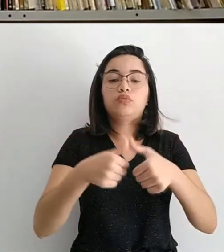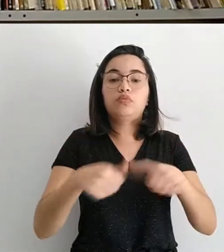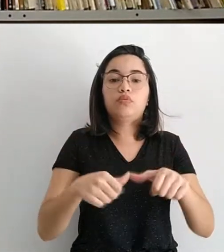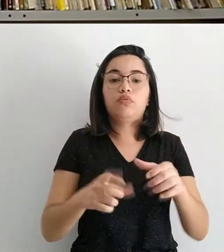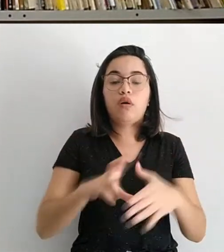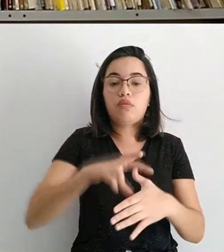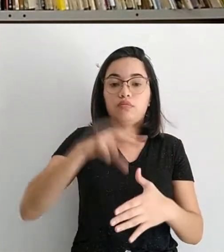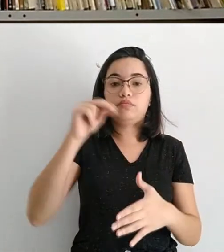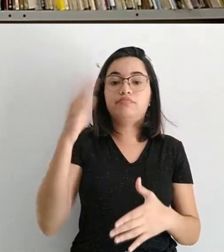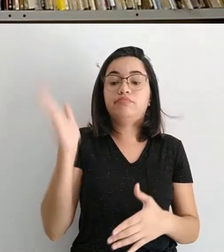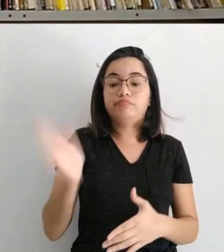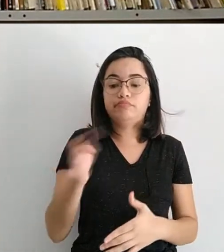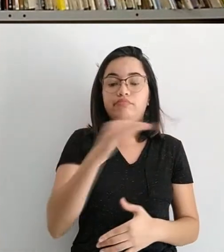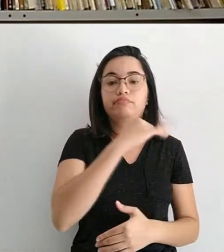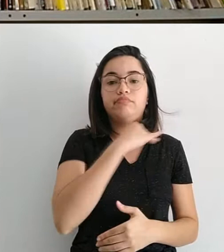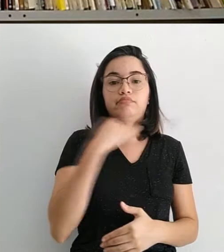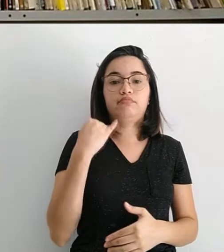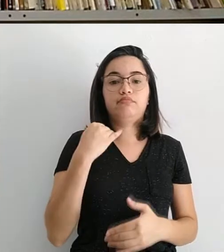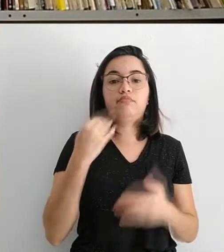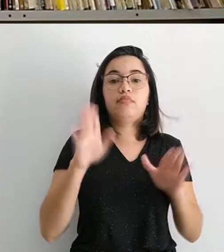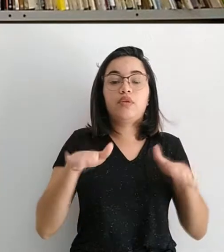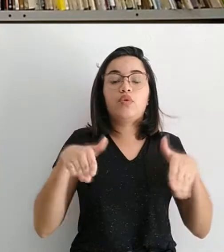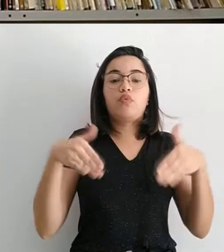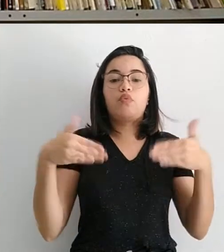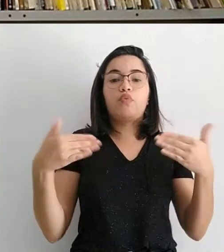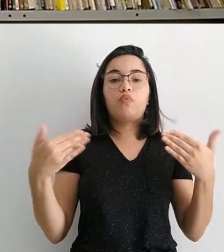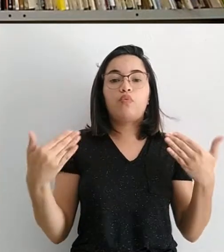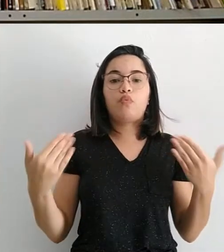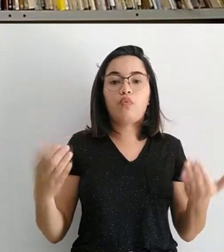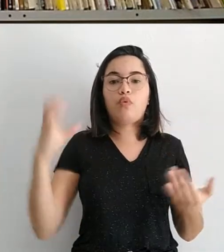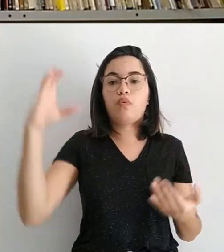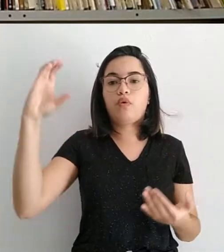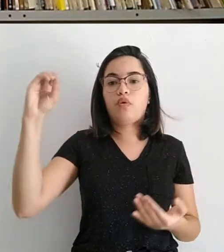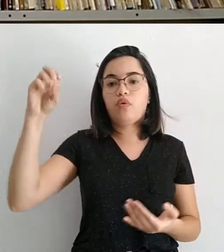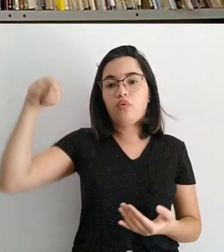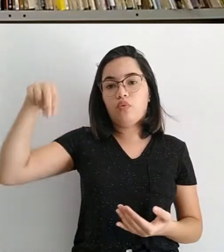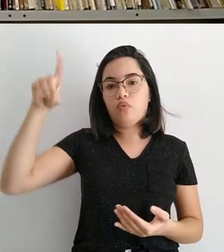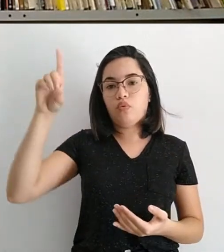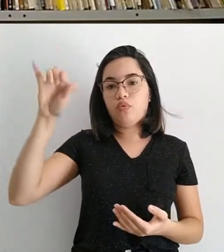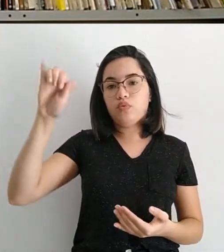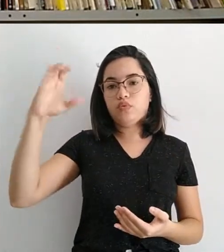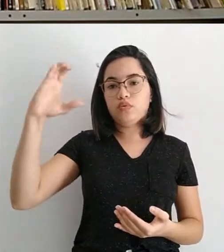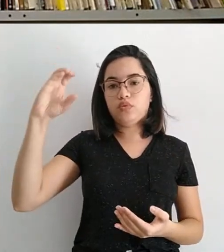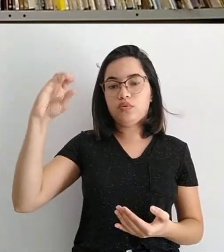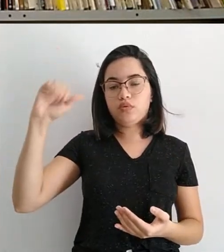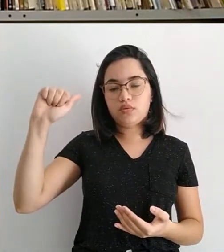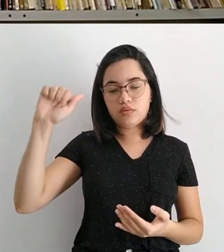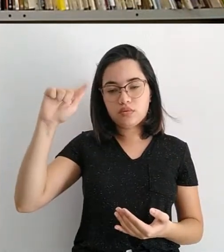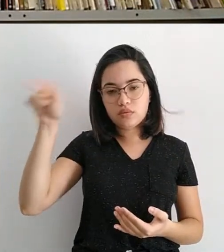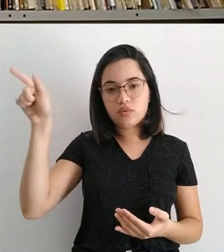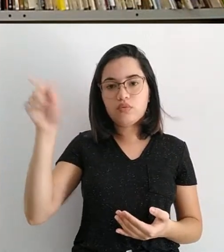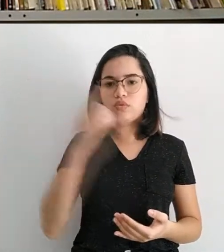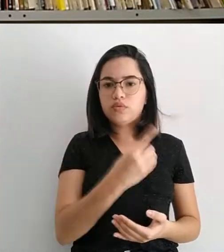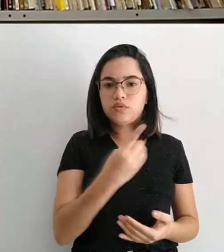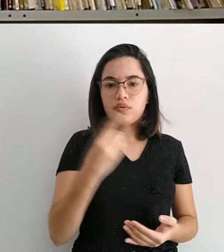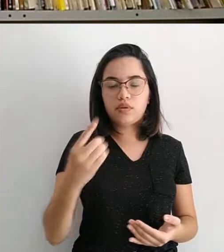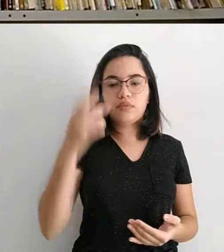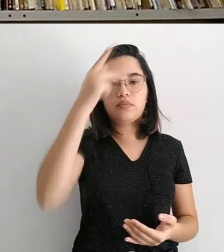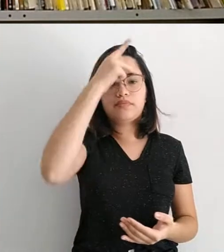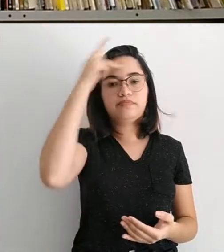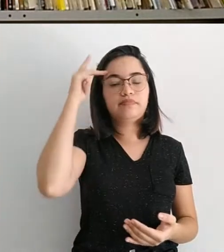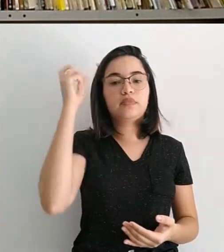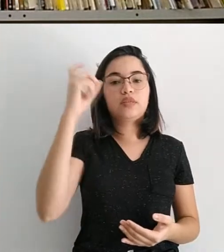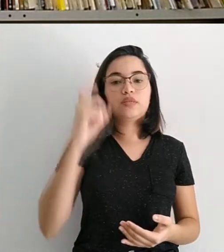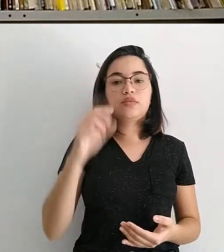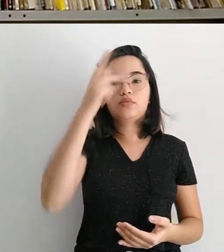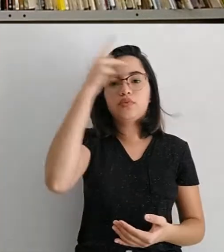almas que já morreram? E qual a condição de cada uma dessas pessoas? Sejam aqueles